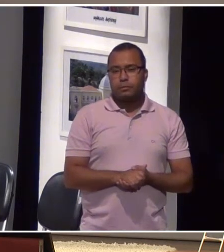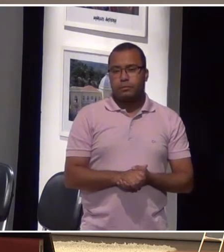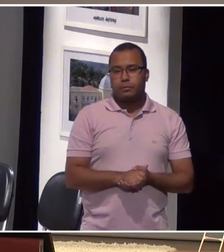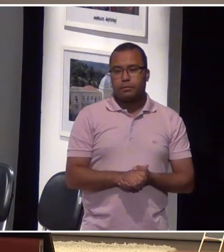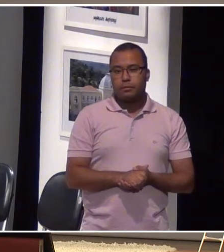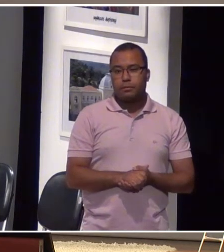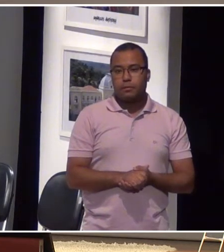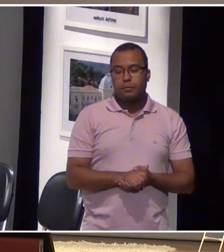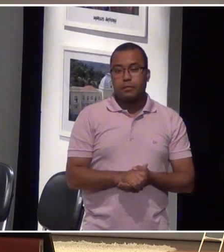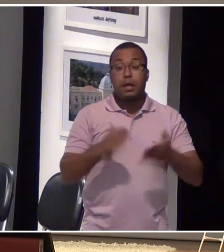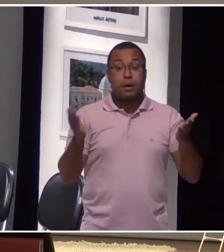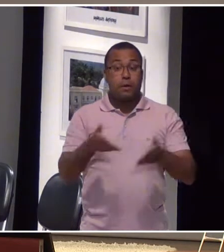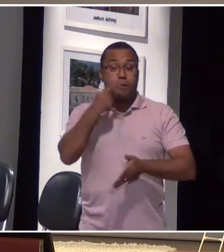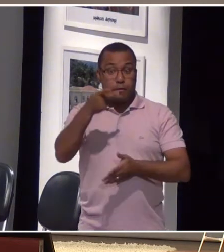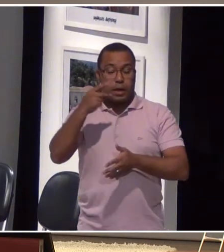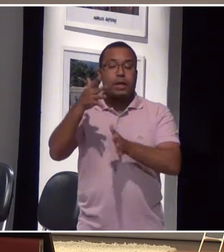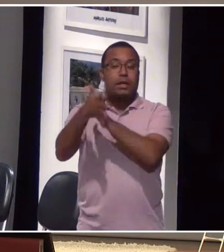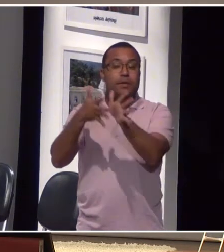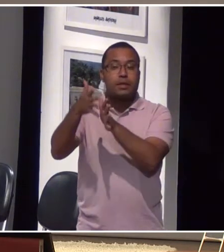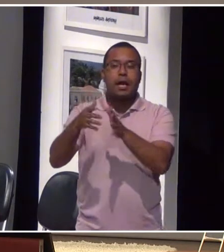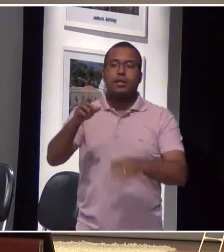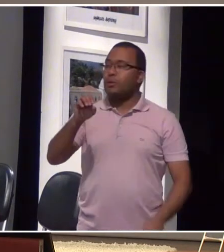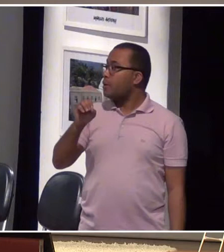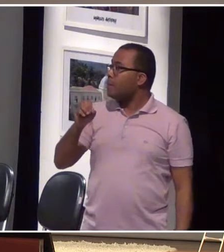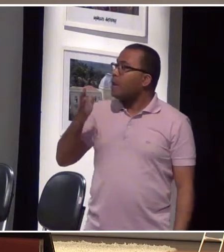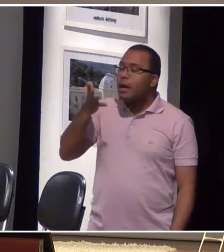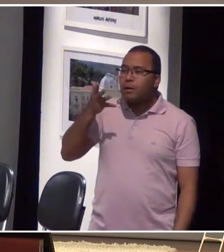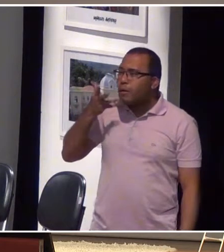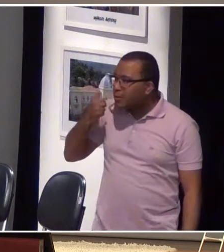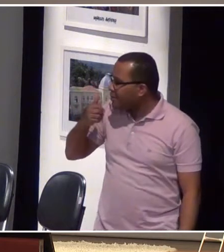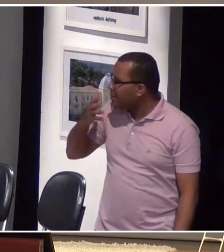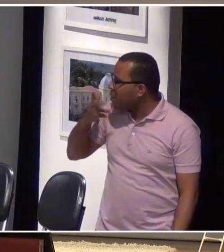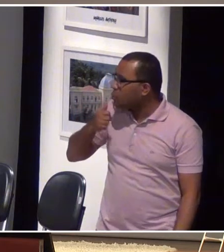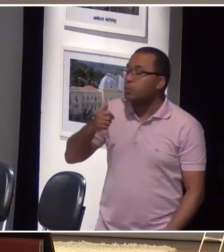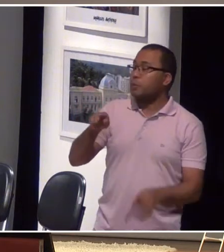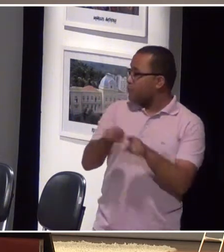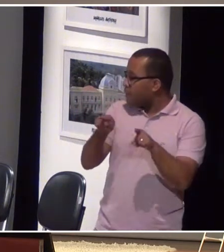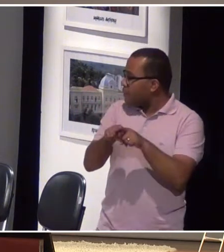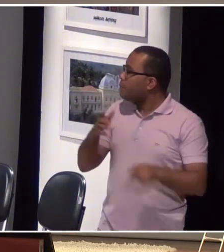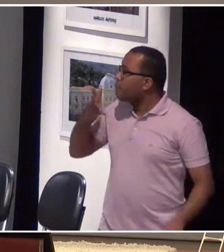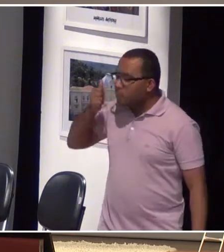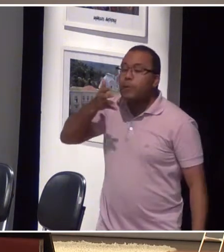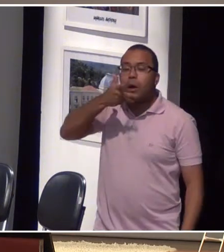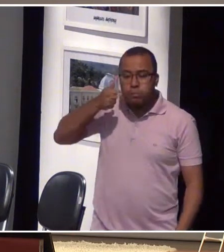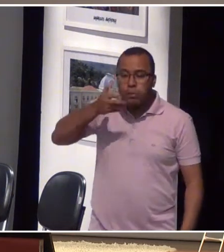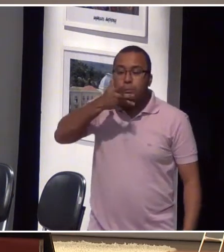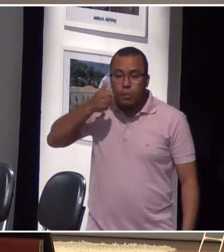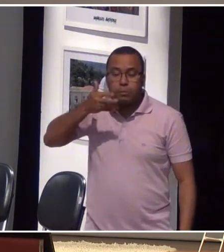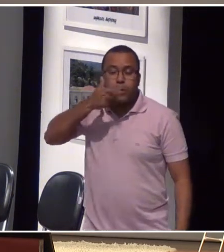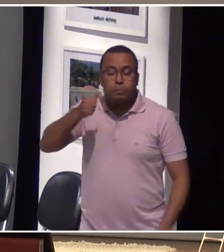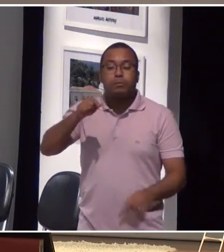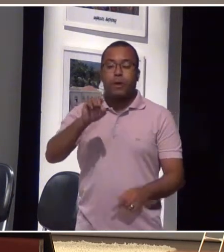Agora, falando um pouco sobre a ideia da língua de sinais como objeto de consumo. Nós usamos, para pensar